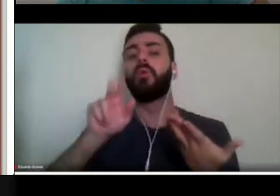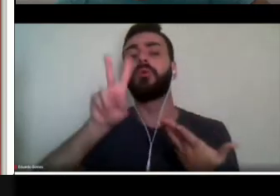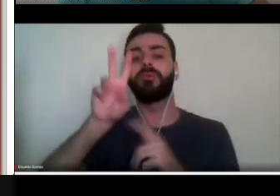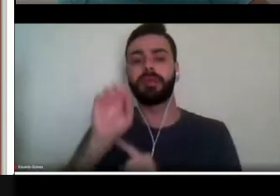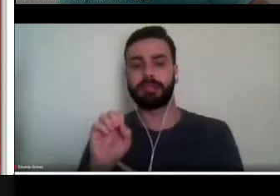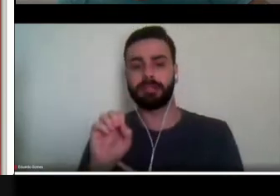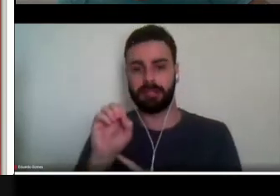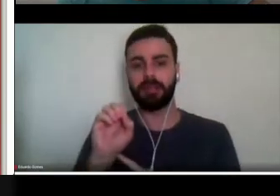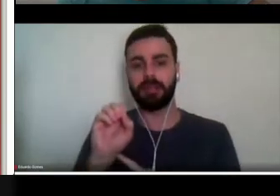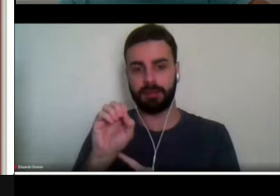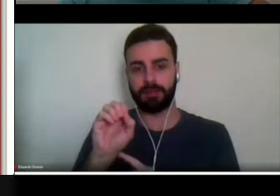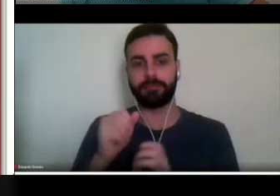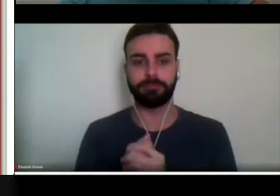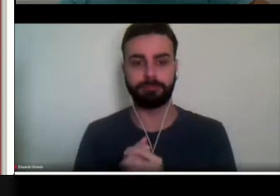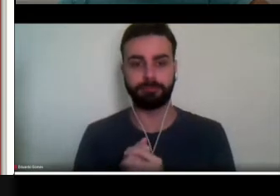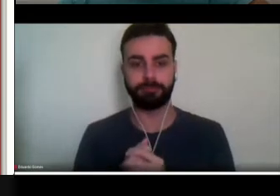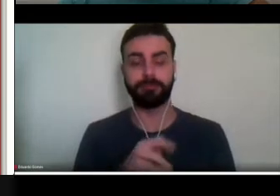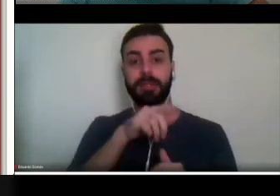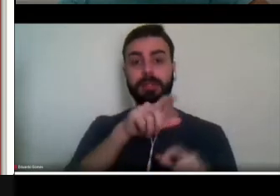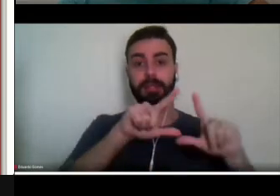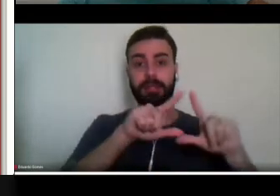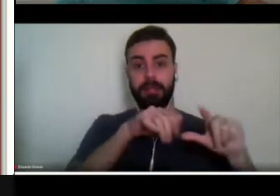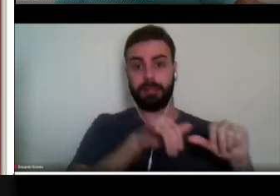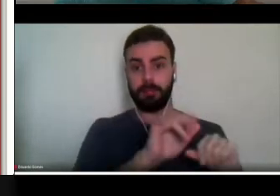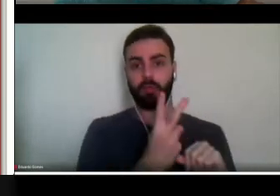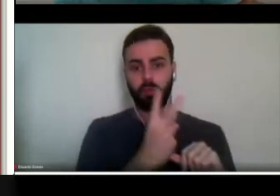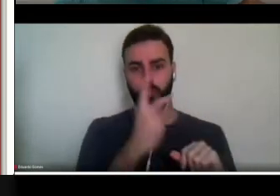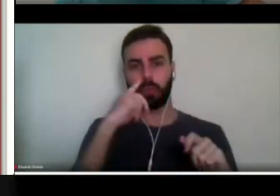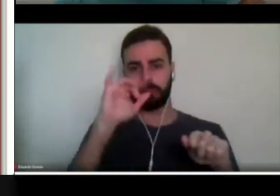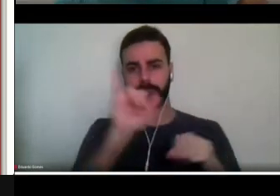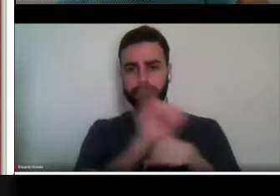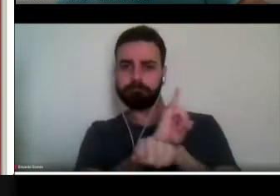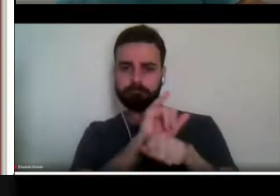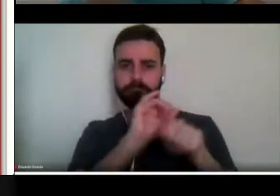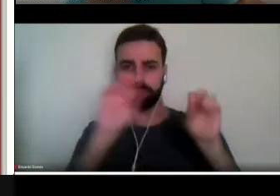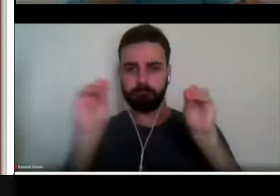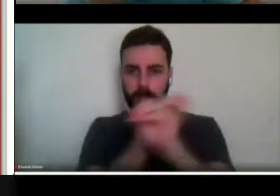ΔY2, arrumando essa equação aqui, eu tenho que esse ΔY2,